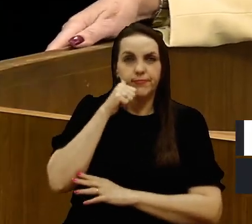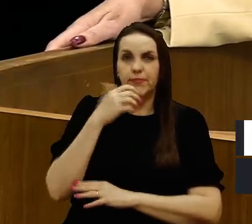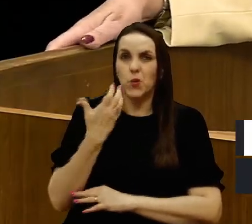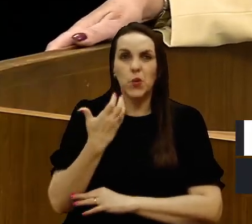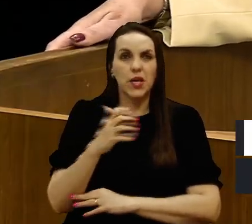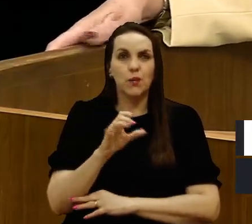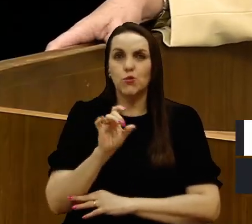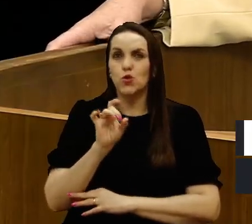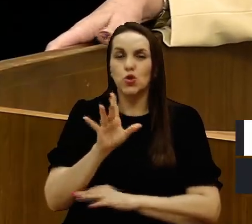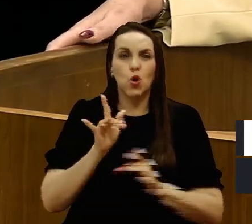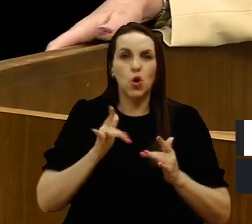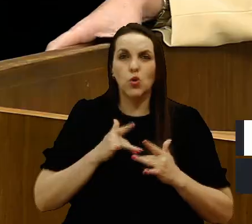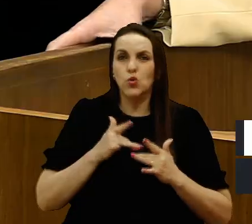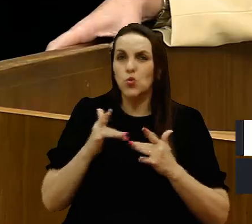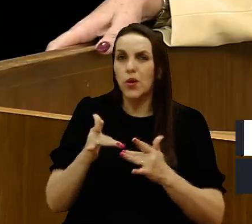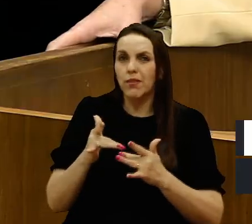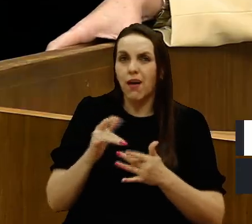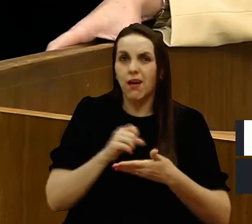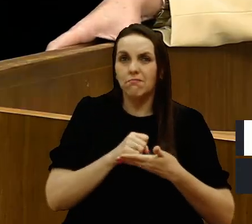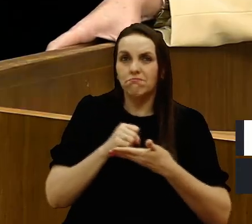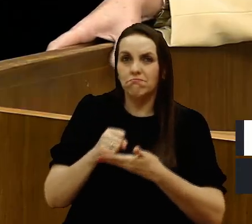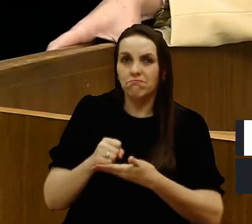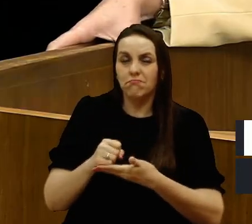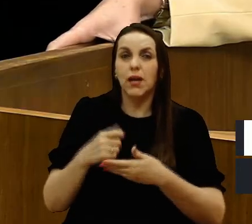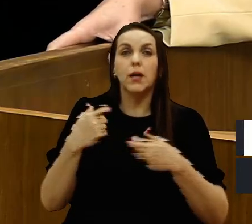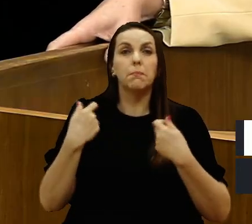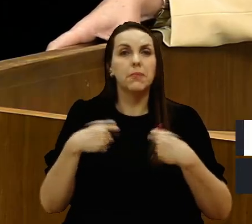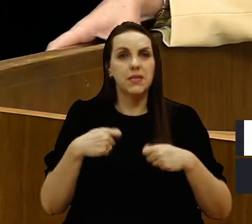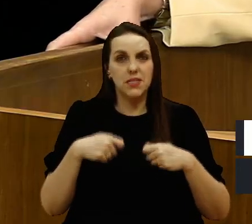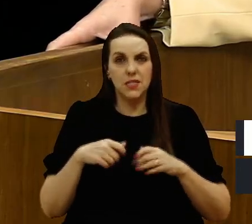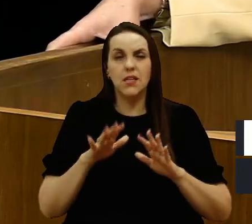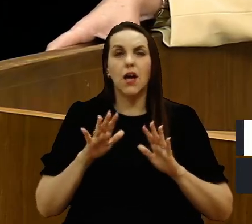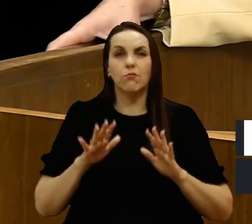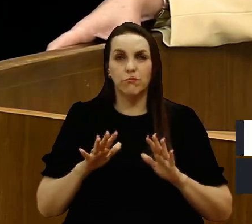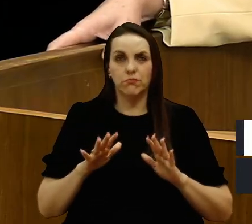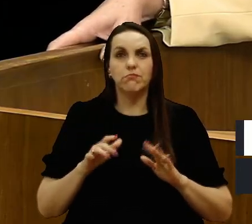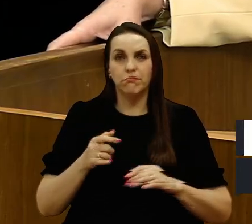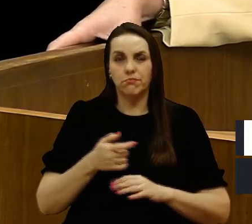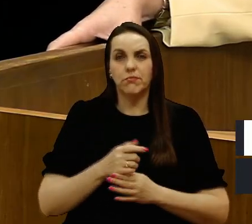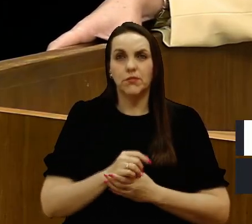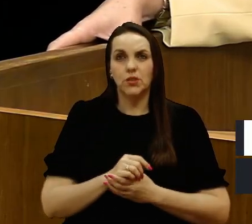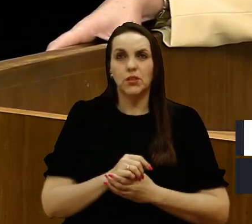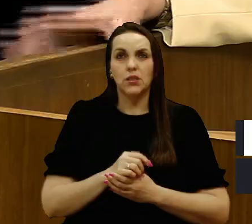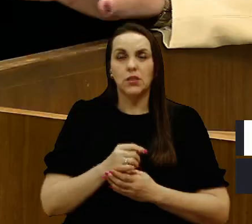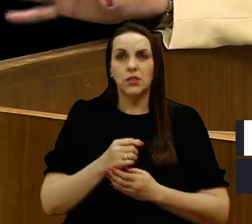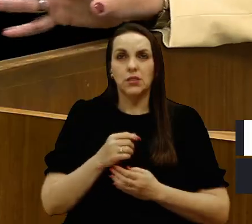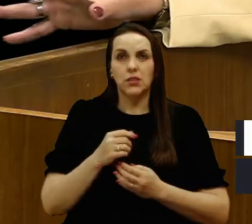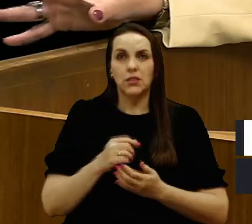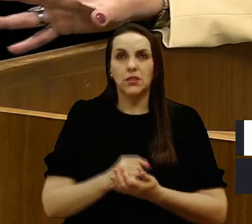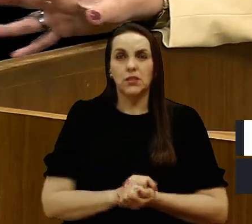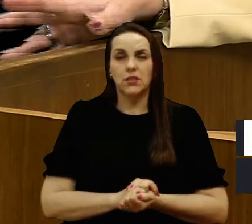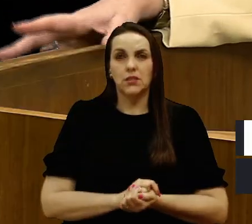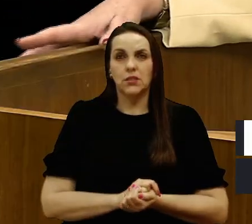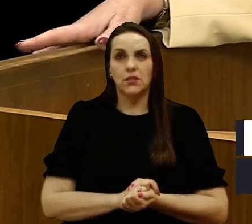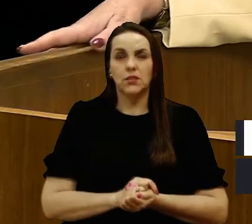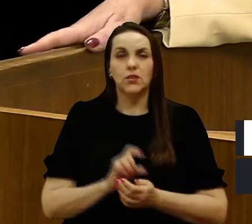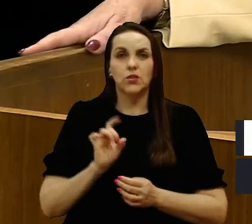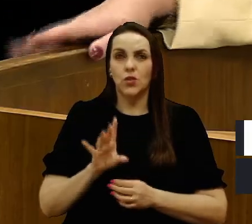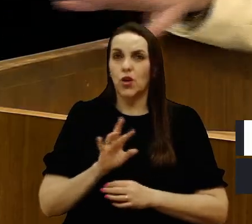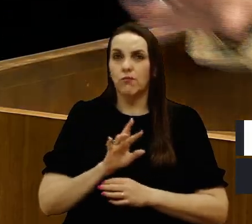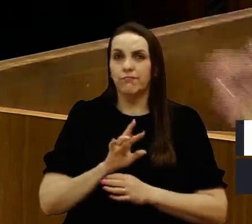só a solidariedade. A gente precisa, não basta só não ser violento.